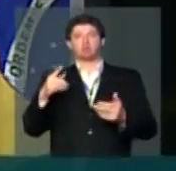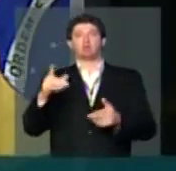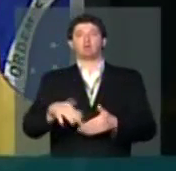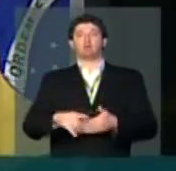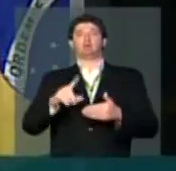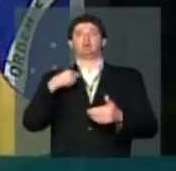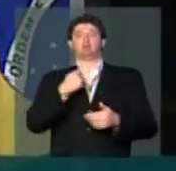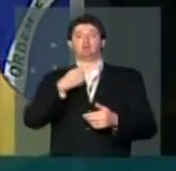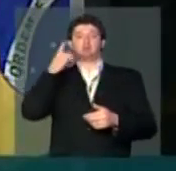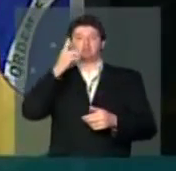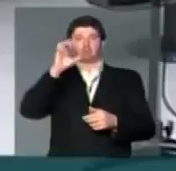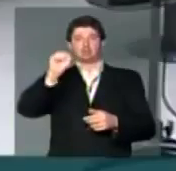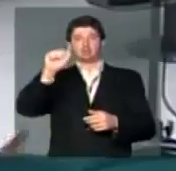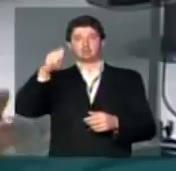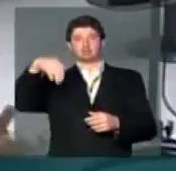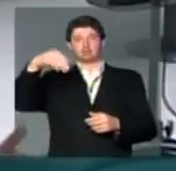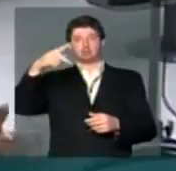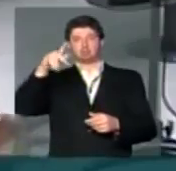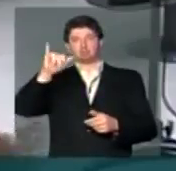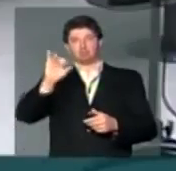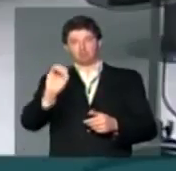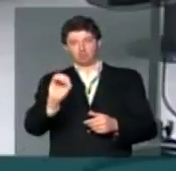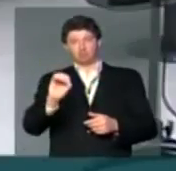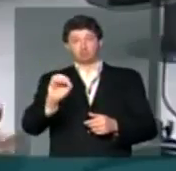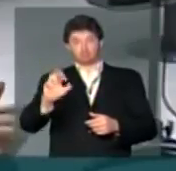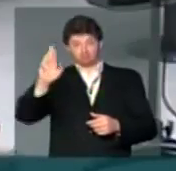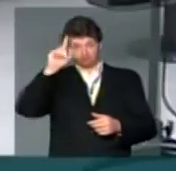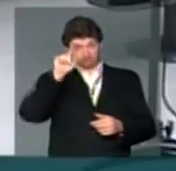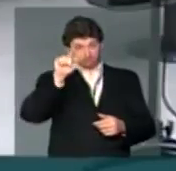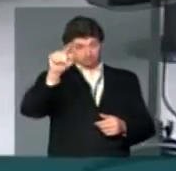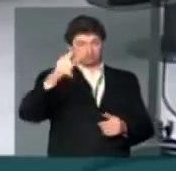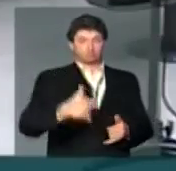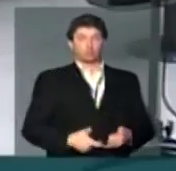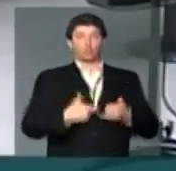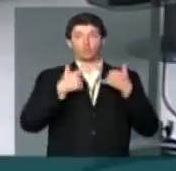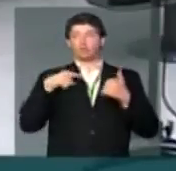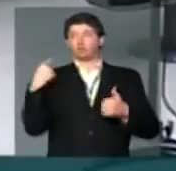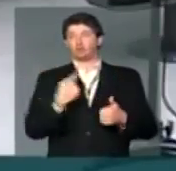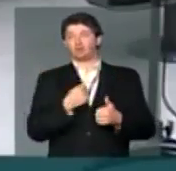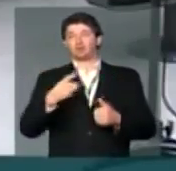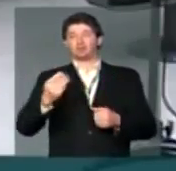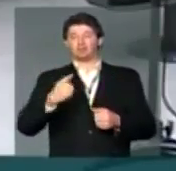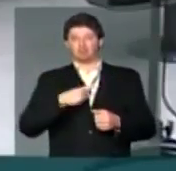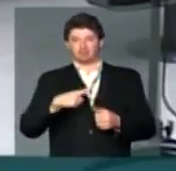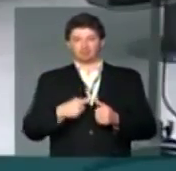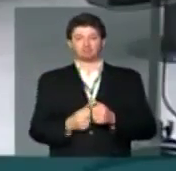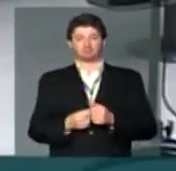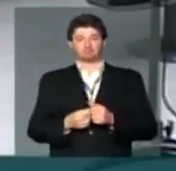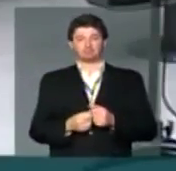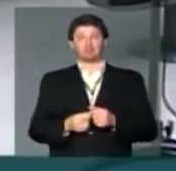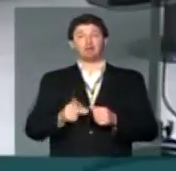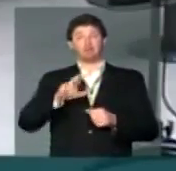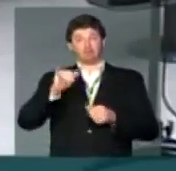líder, o deputado Carlos Sampaio. Vossa Excelência nos honra e vai agradecer mais ainda o